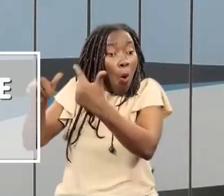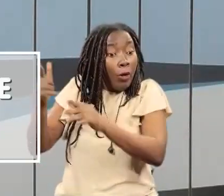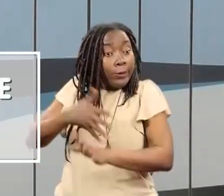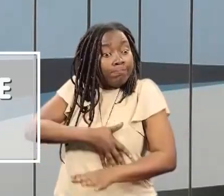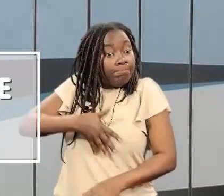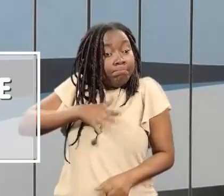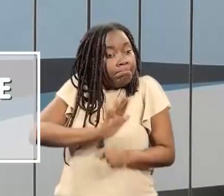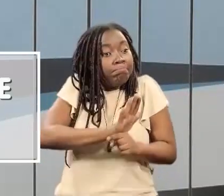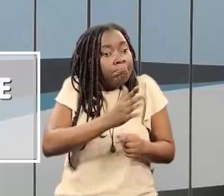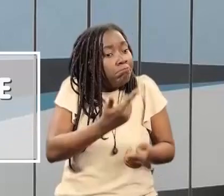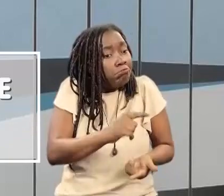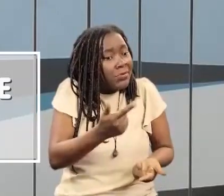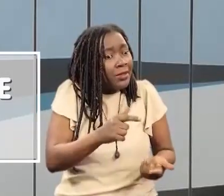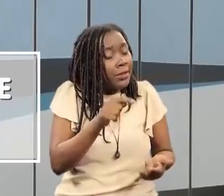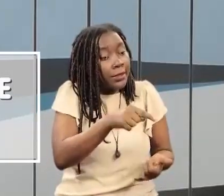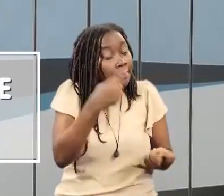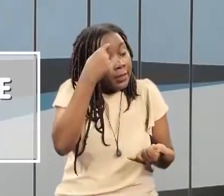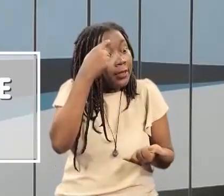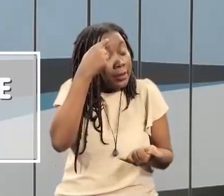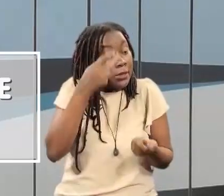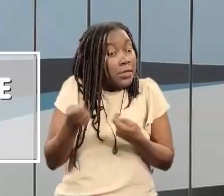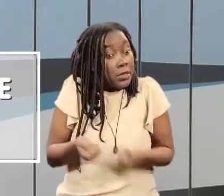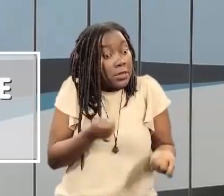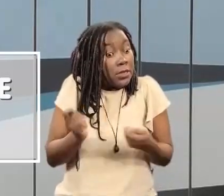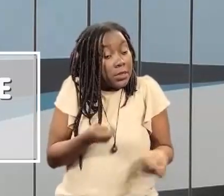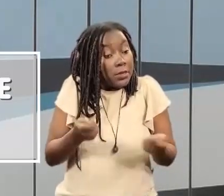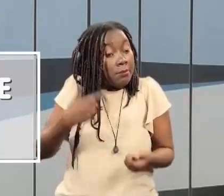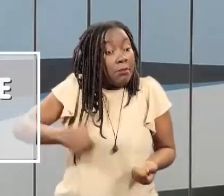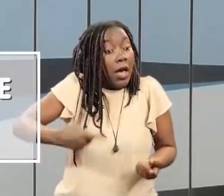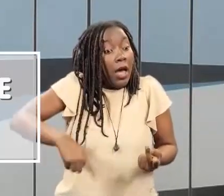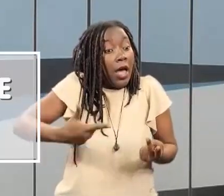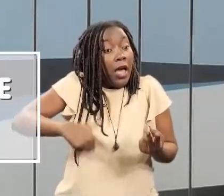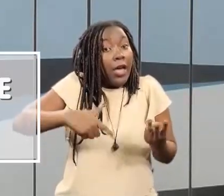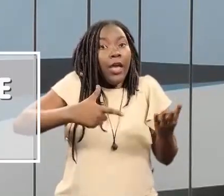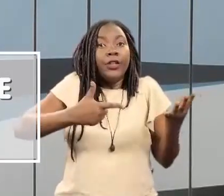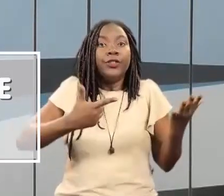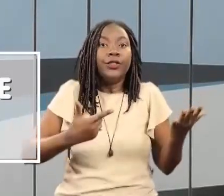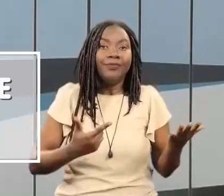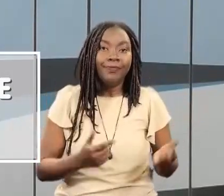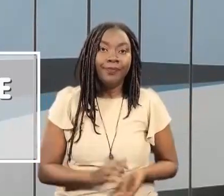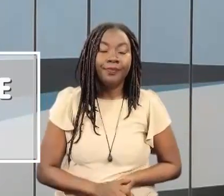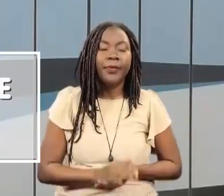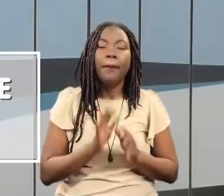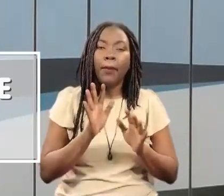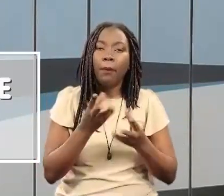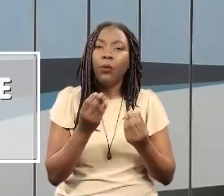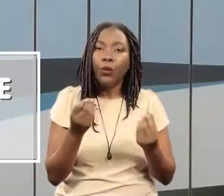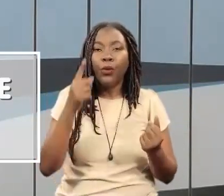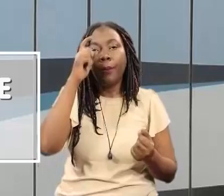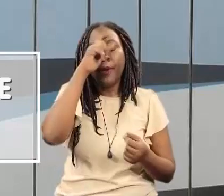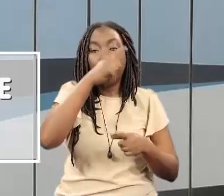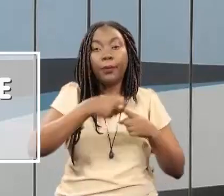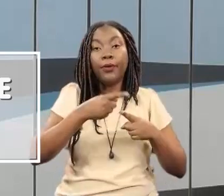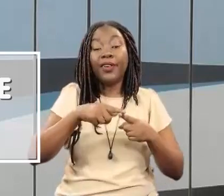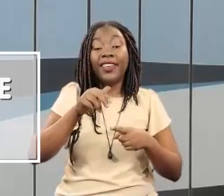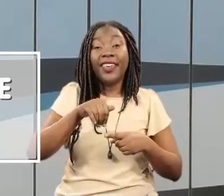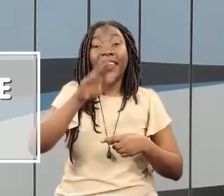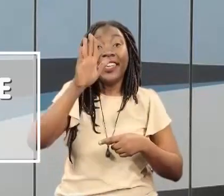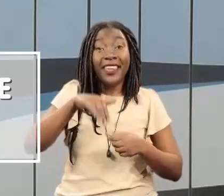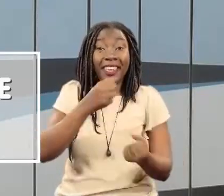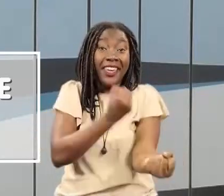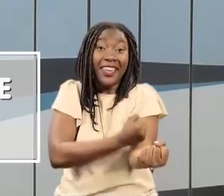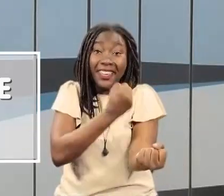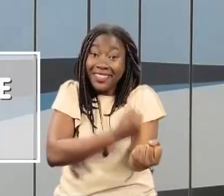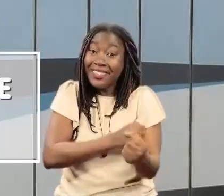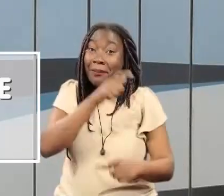você está nesse ritmo, nesse loop infinito de sempre mais, né? Mas é muito complicado, porque quem está mergulhado na